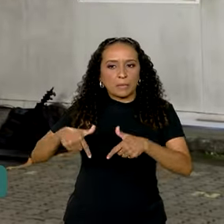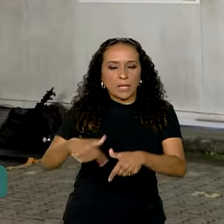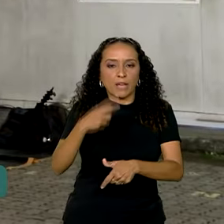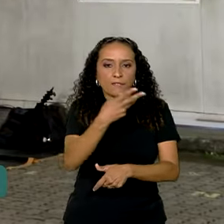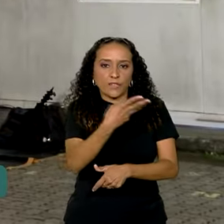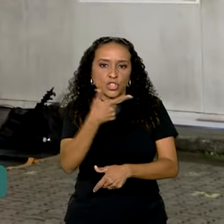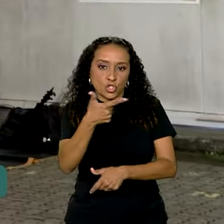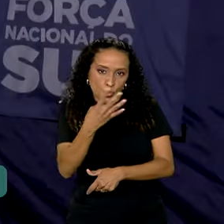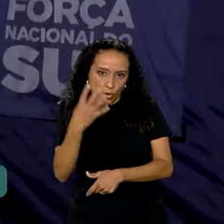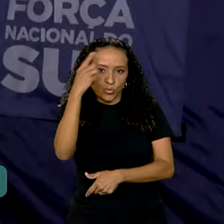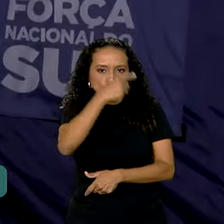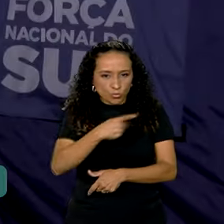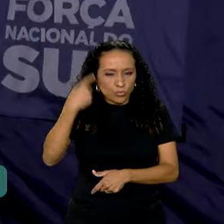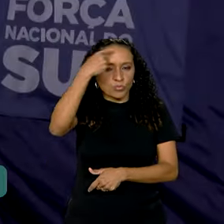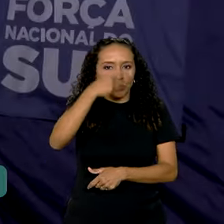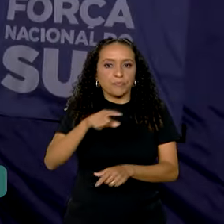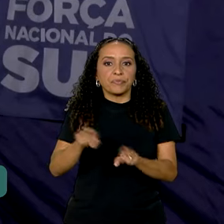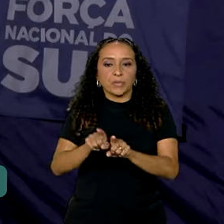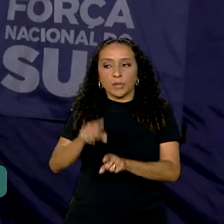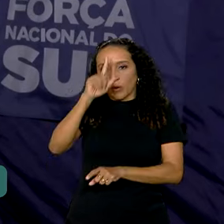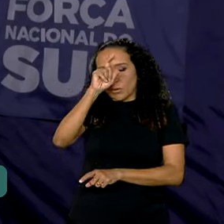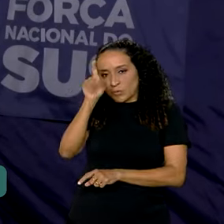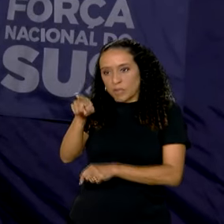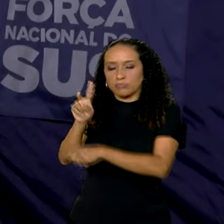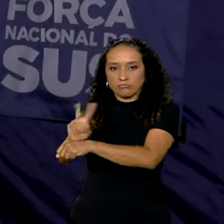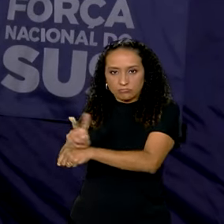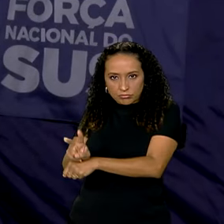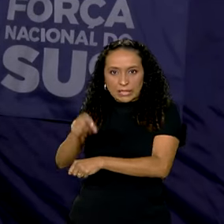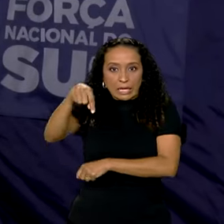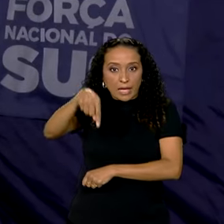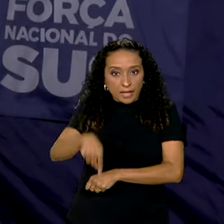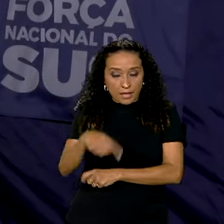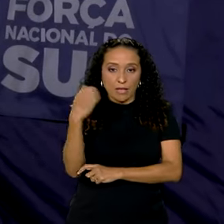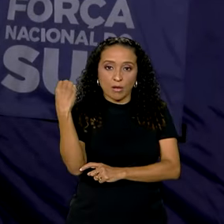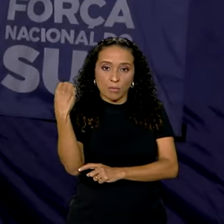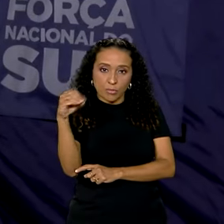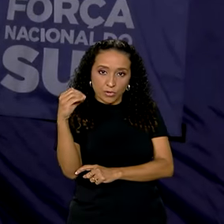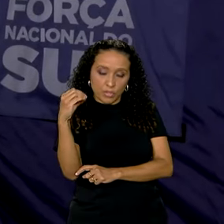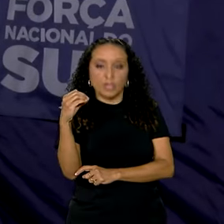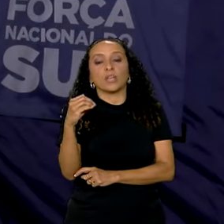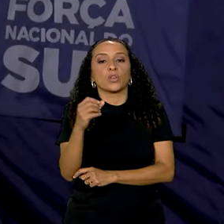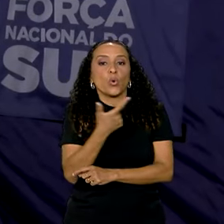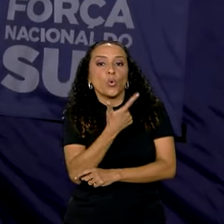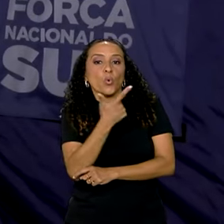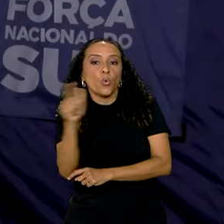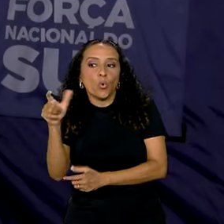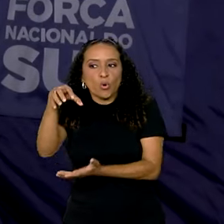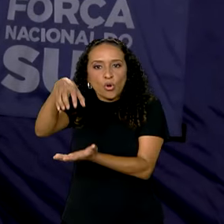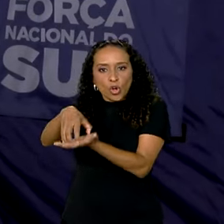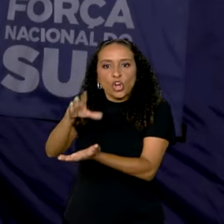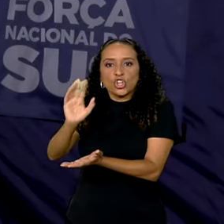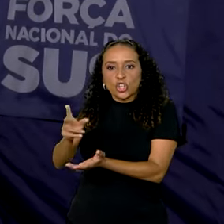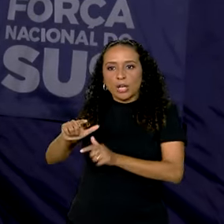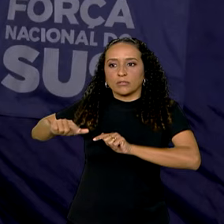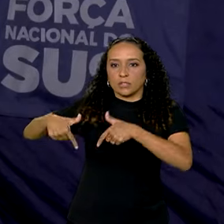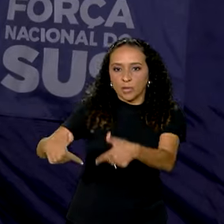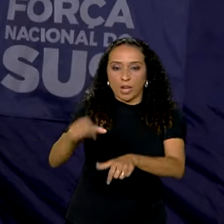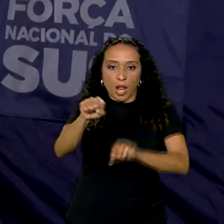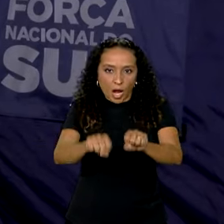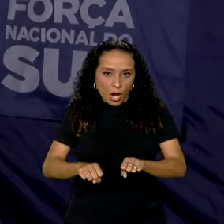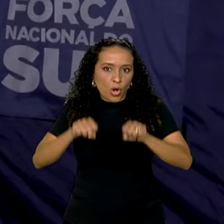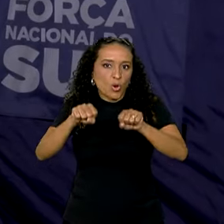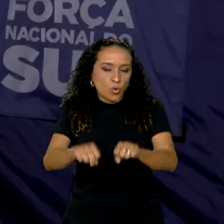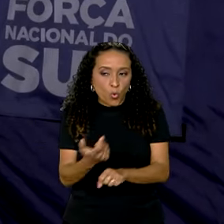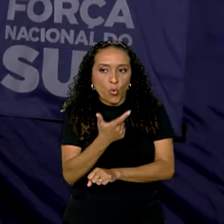24 horas. Além deste hospital de campanha, aqui em Porto Alegre, outro já está funcionando em Canoas e